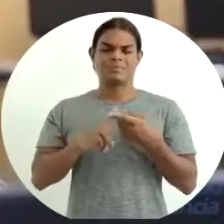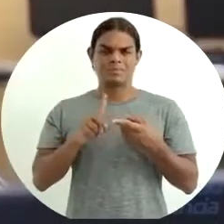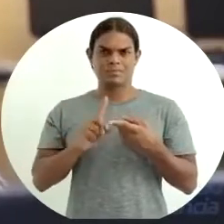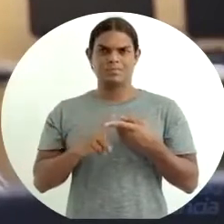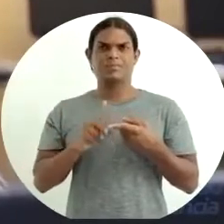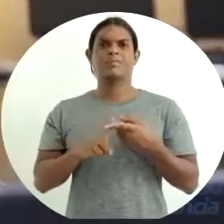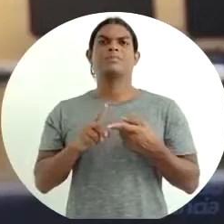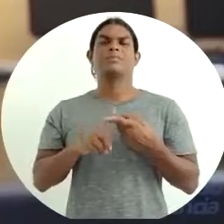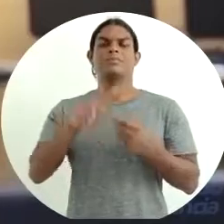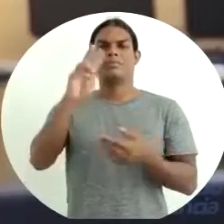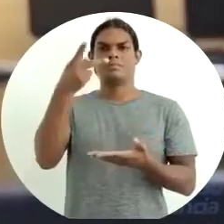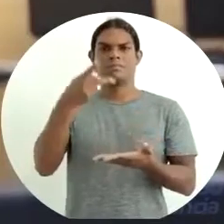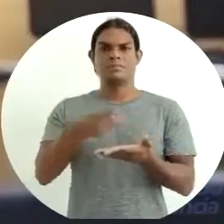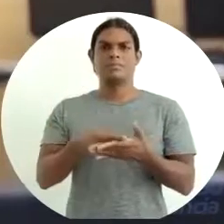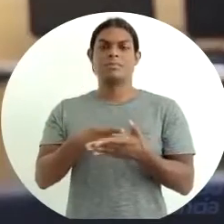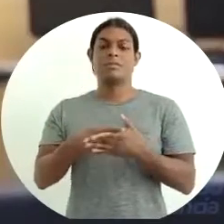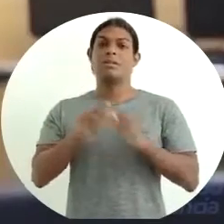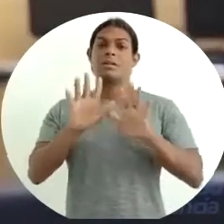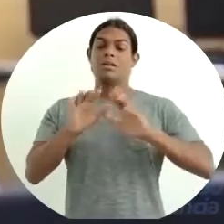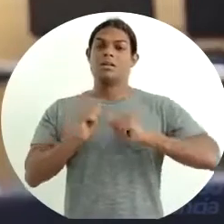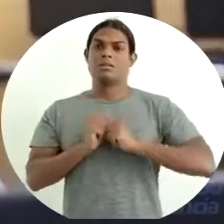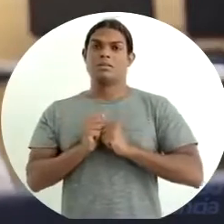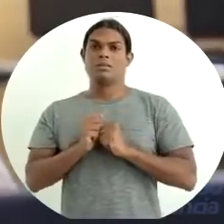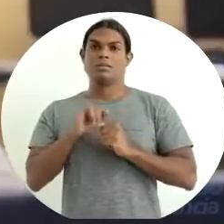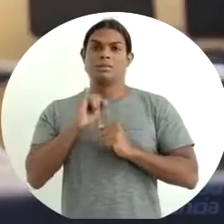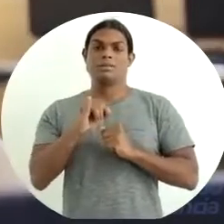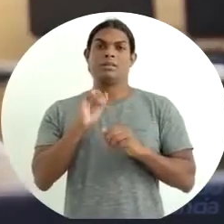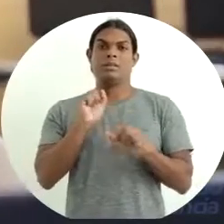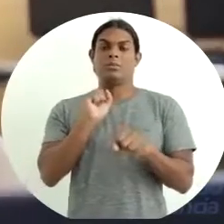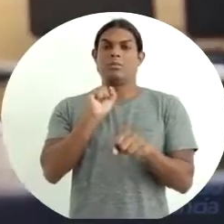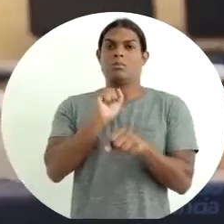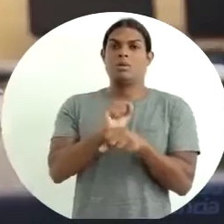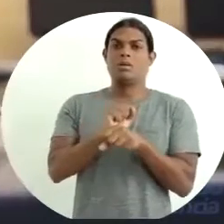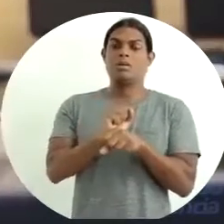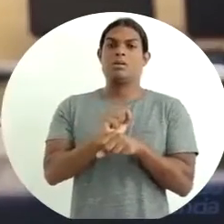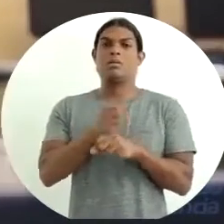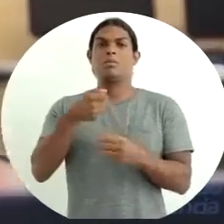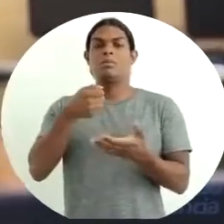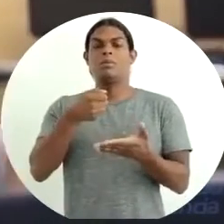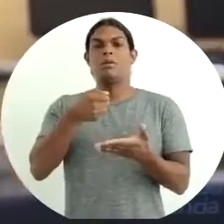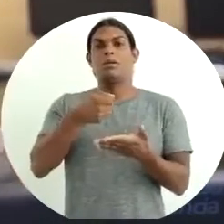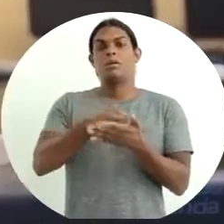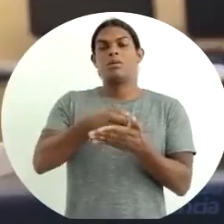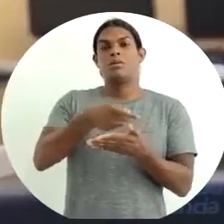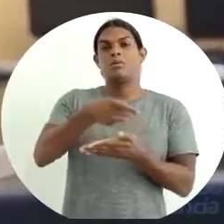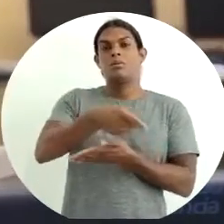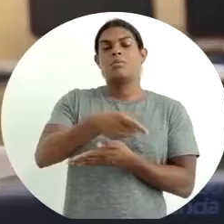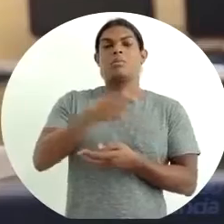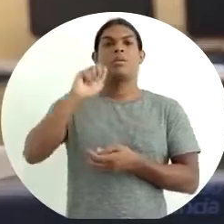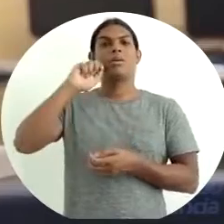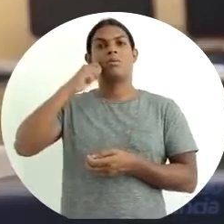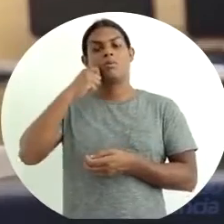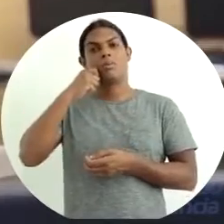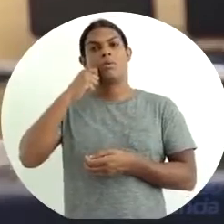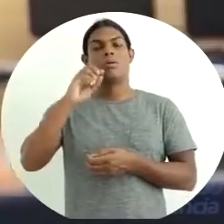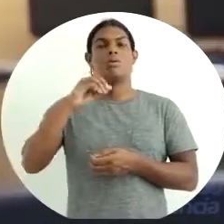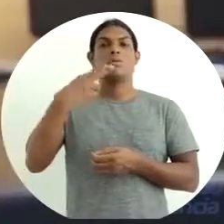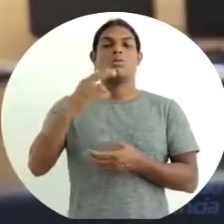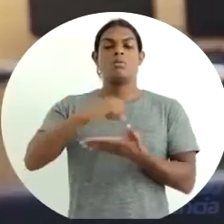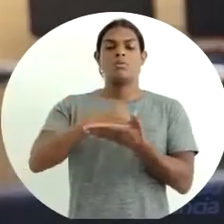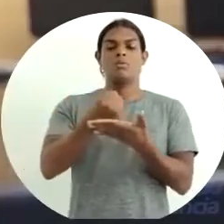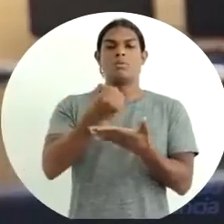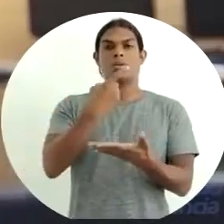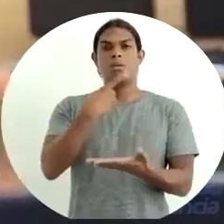acidente de trajeto. Agora, se ele no caminho, em vez de parar para comprar um pão, parar para comprar um remédio e seguir para casa, ele para tomar uma cervejinha na esquina com os